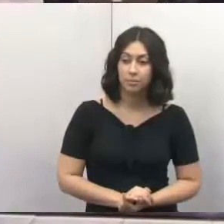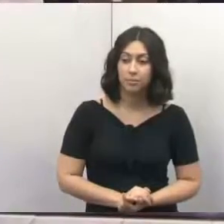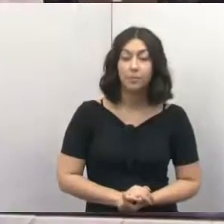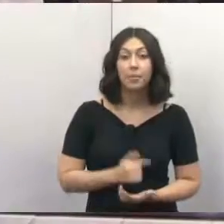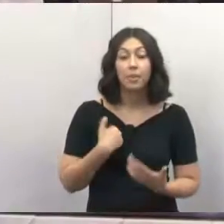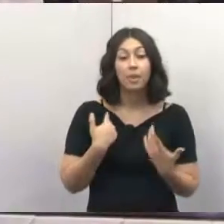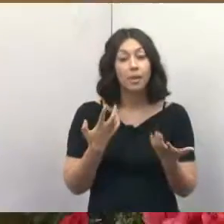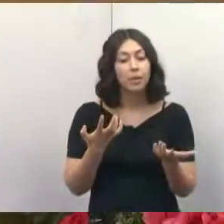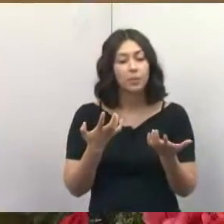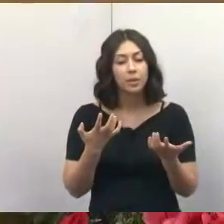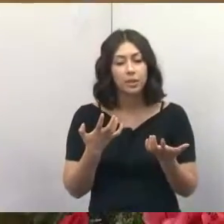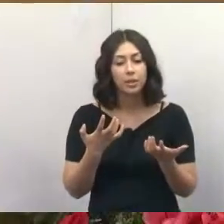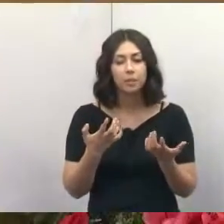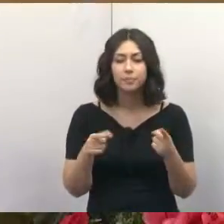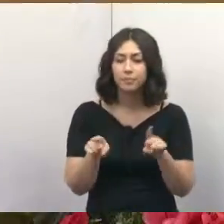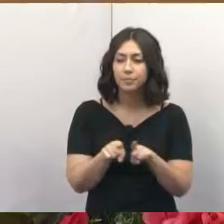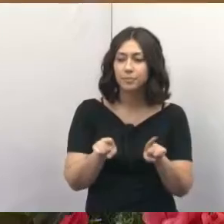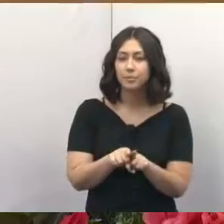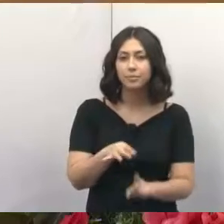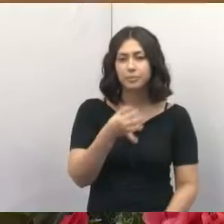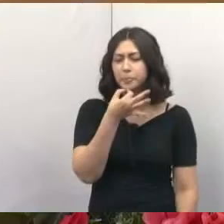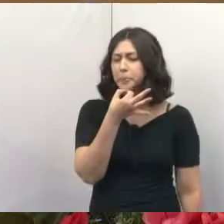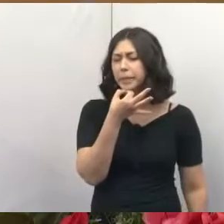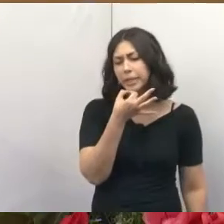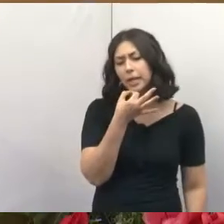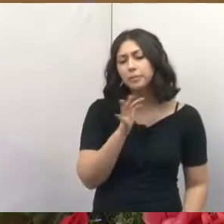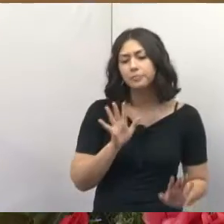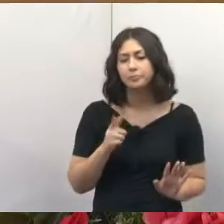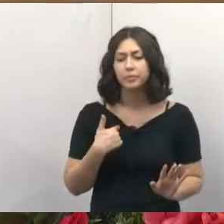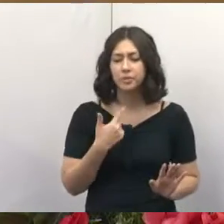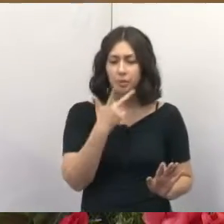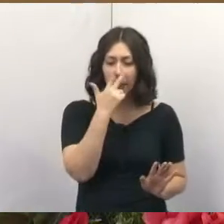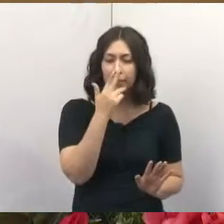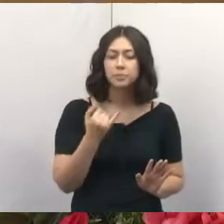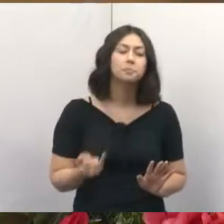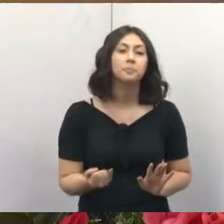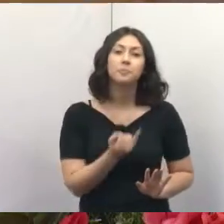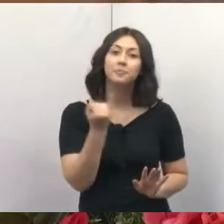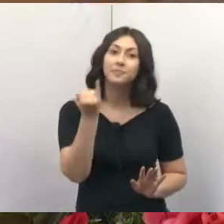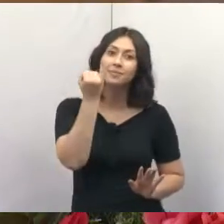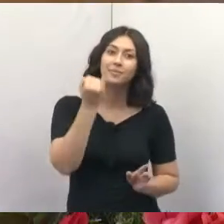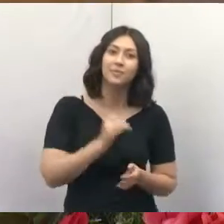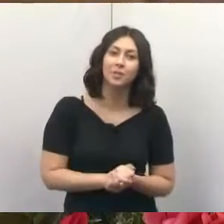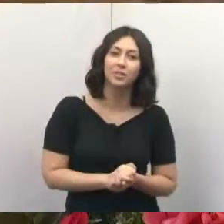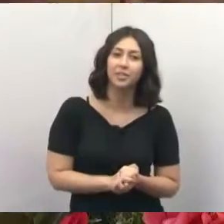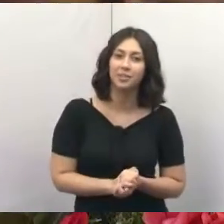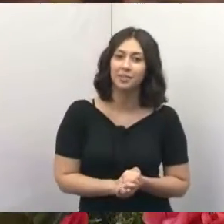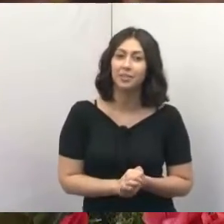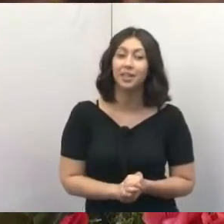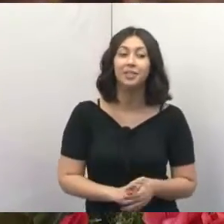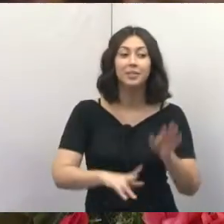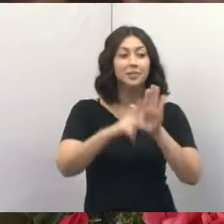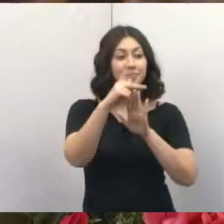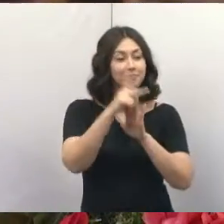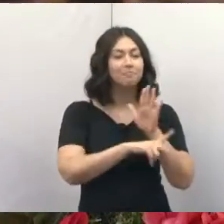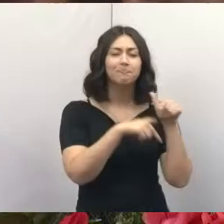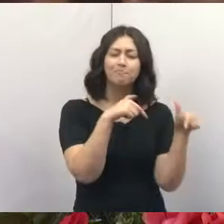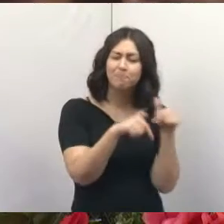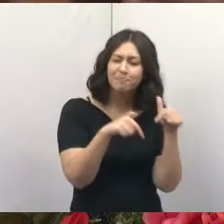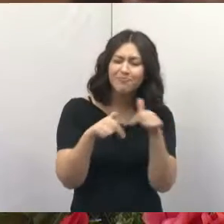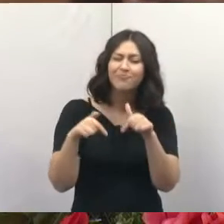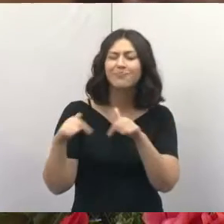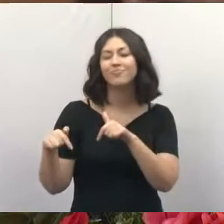Eu gostaria de tecer também meus comentários daqui também, eu acho importante, é um projeto que foi trabalhado,